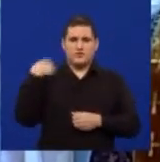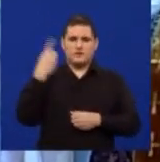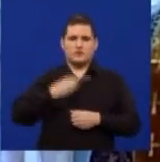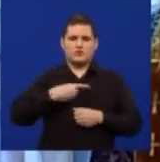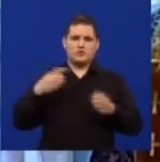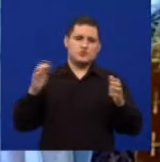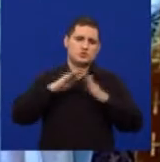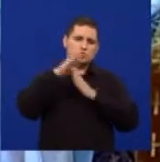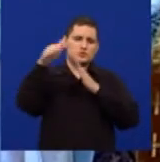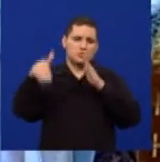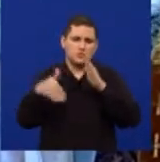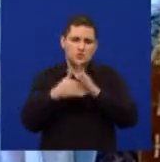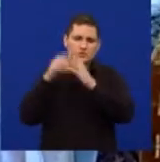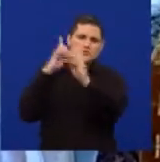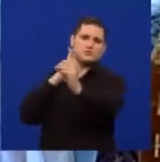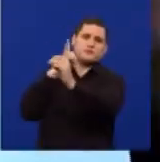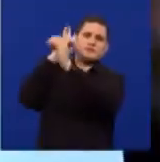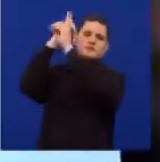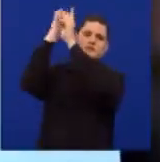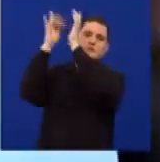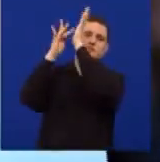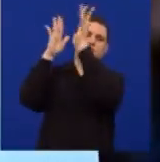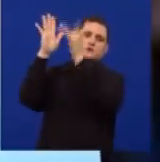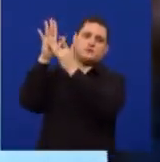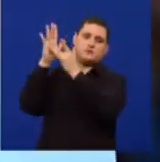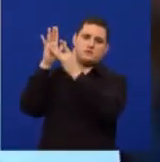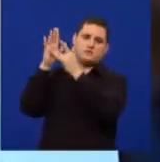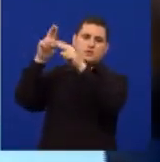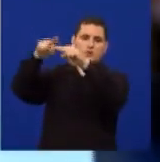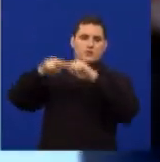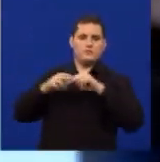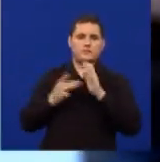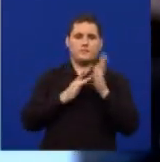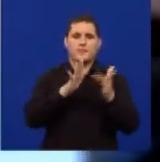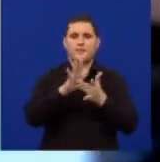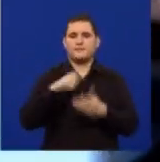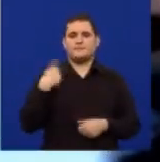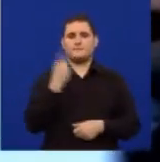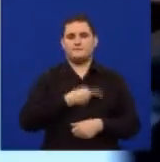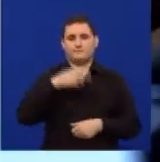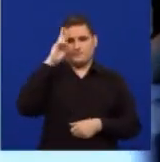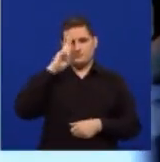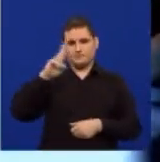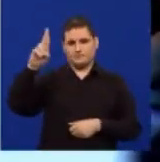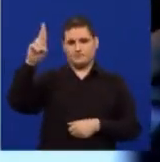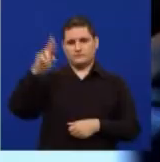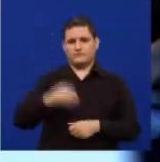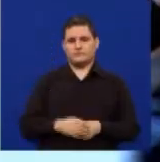sempre convosco e com este nosso irmão. Por Cristo nosso Senhor.